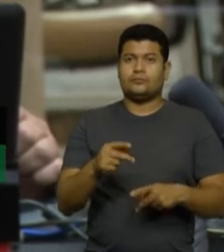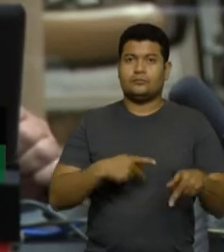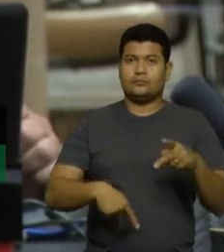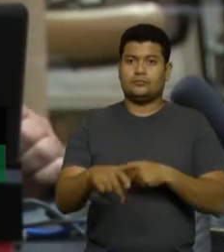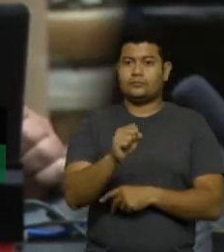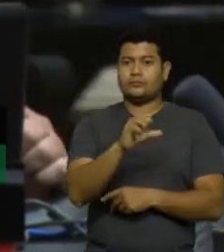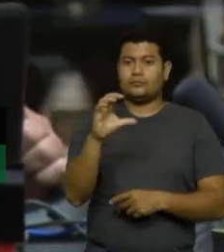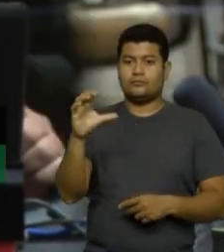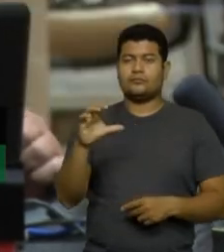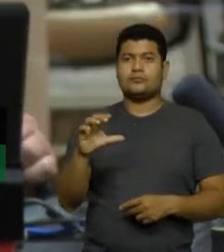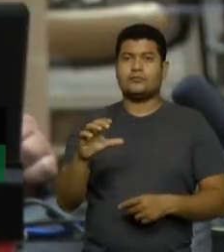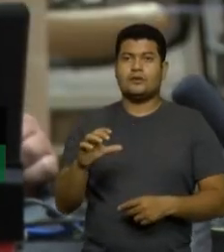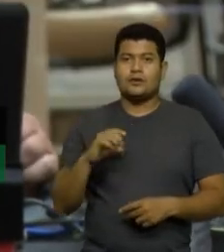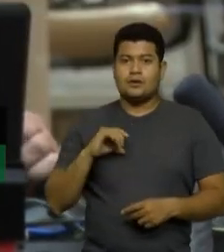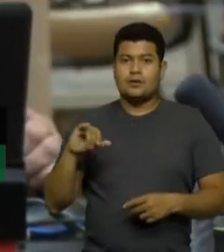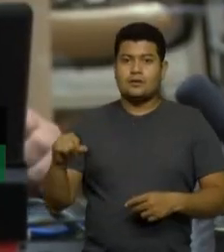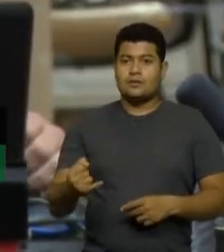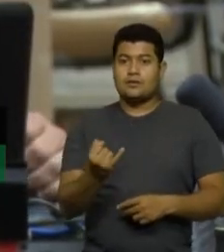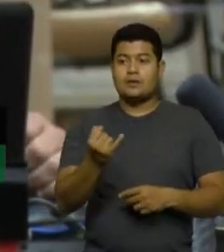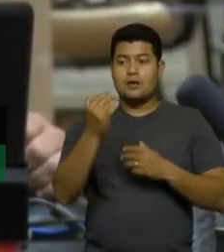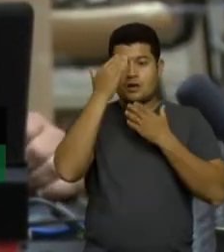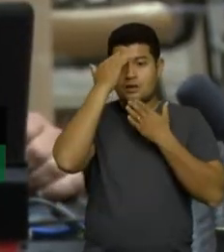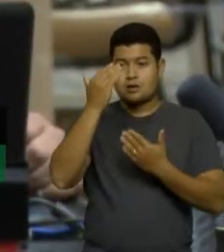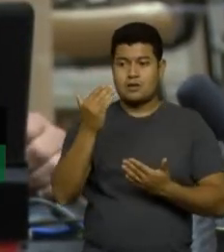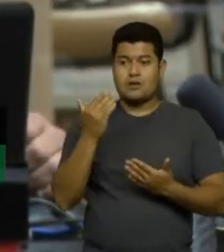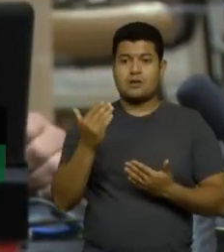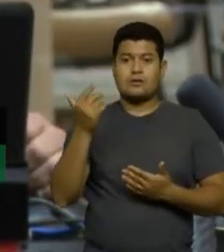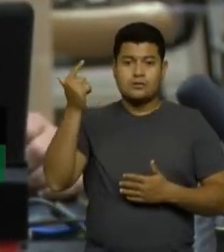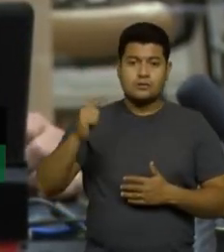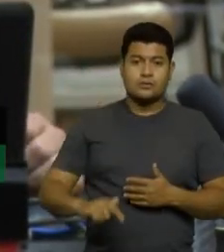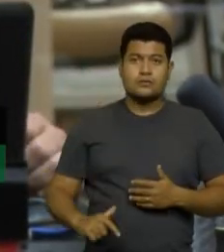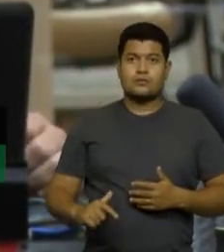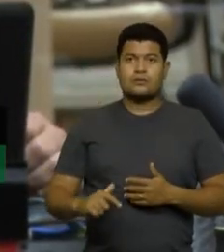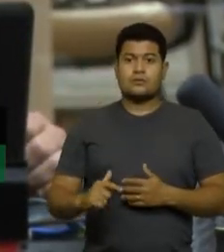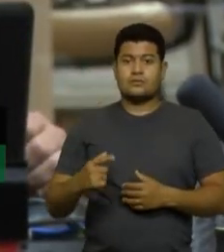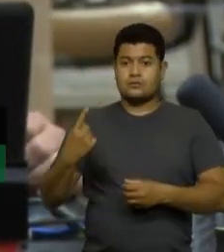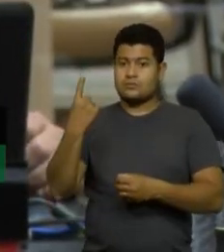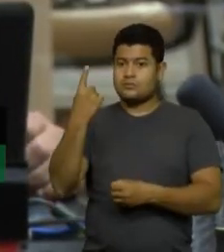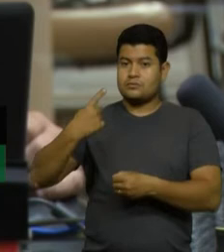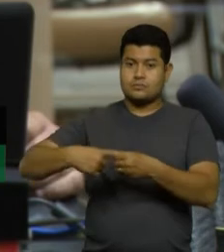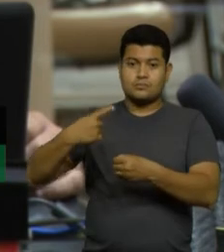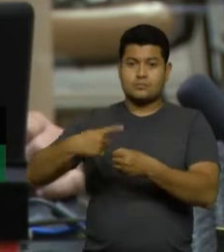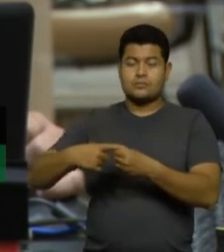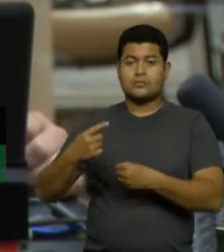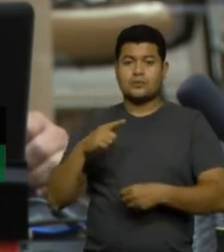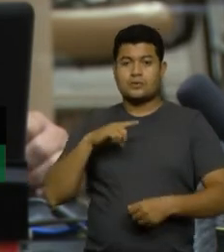perco essa oportunidade nunca, agradecer mais um município que tem a sua economia